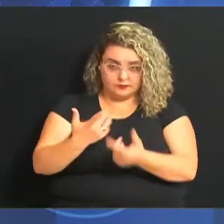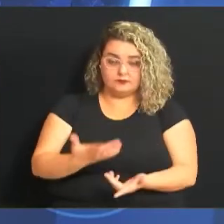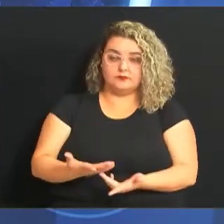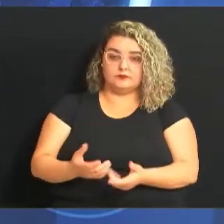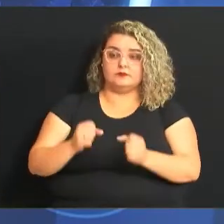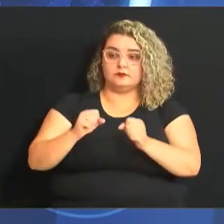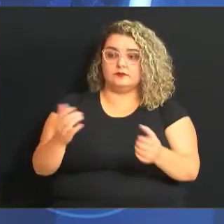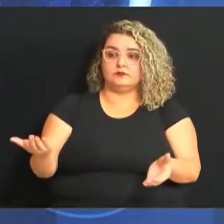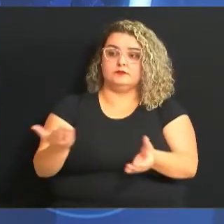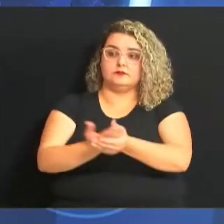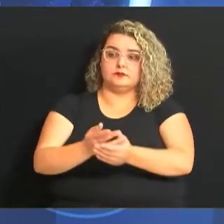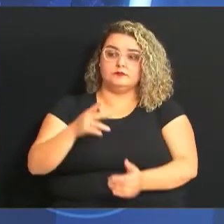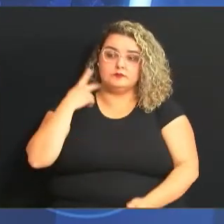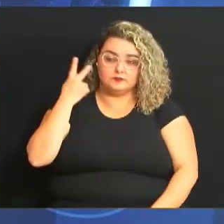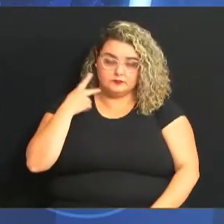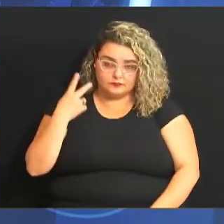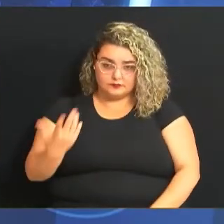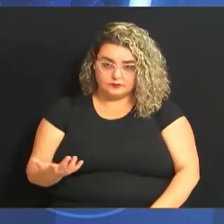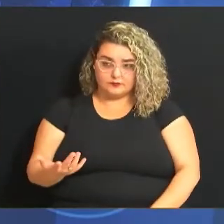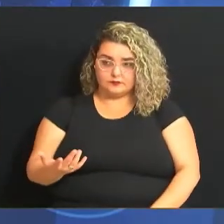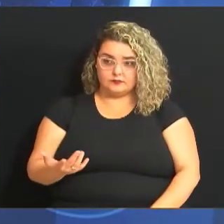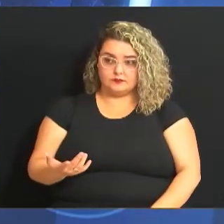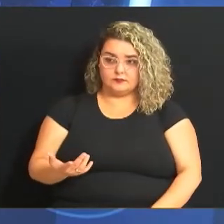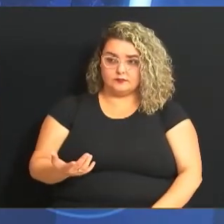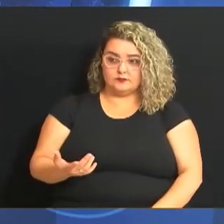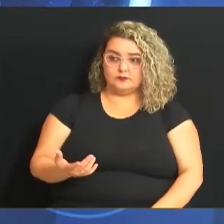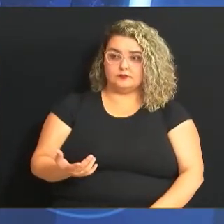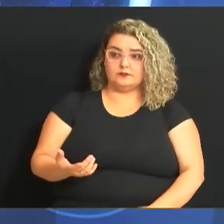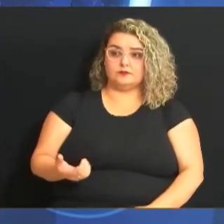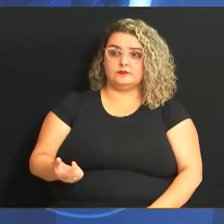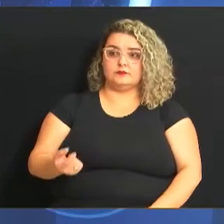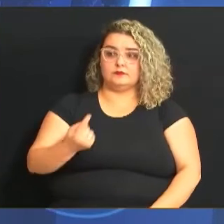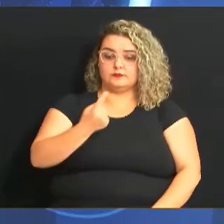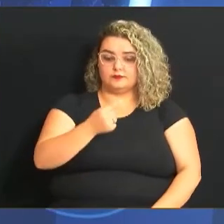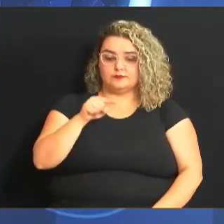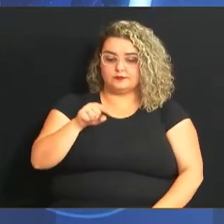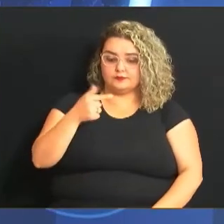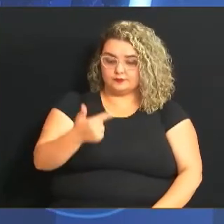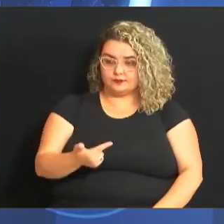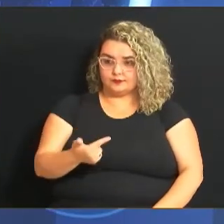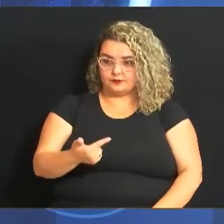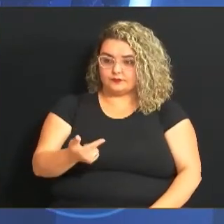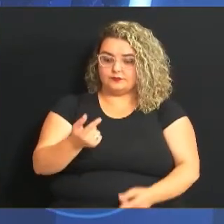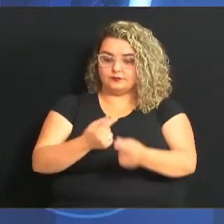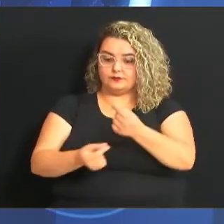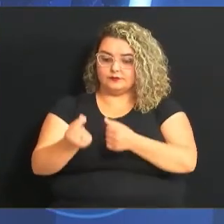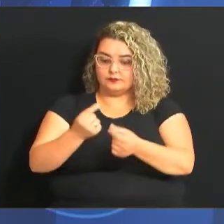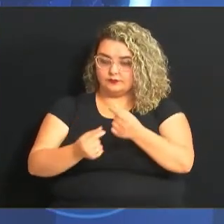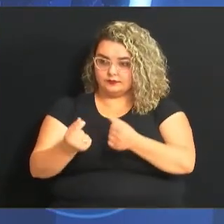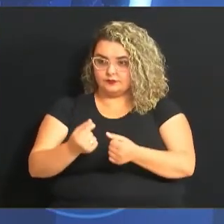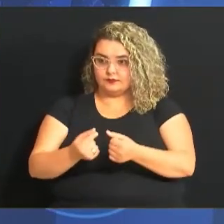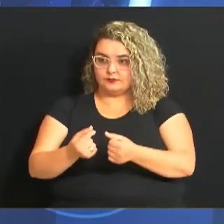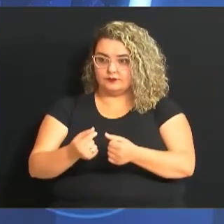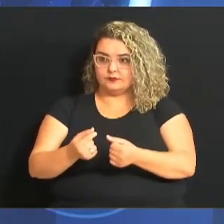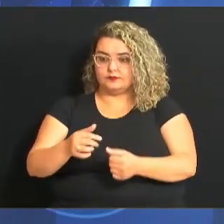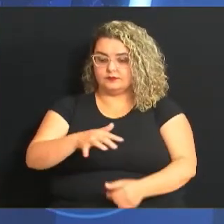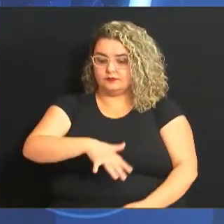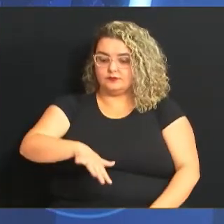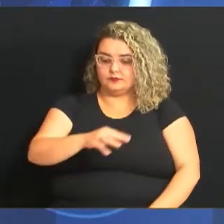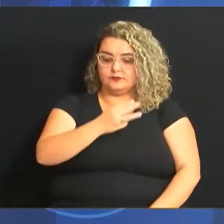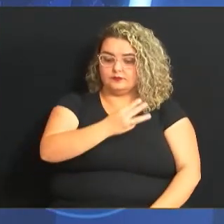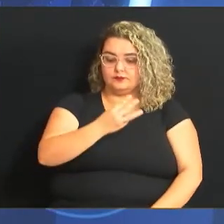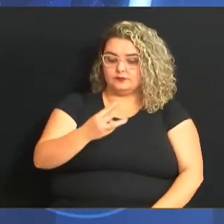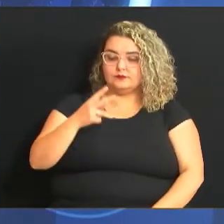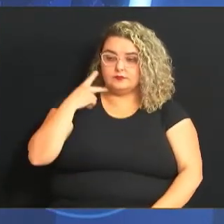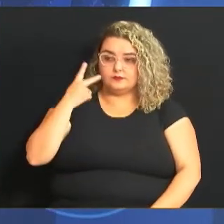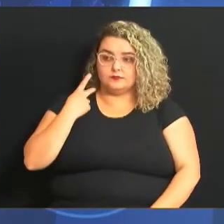uma rede global para jovens com mais de 18 anos, com a missão de desenvolver líderes transformadores. O Rotary